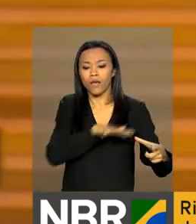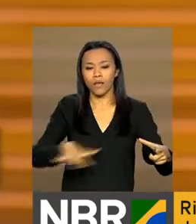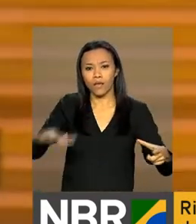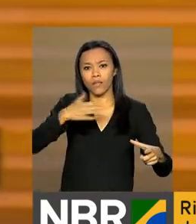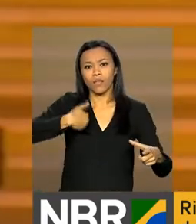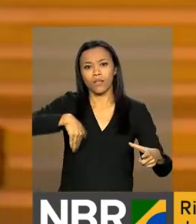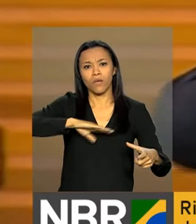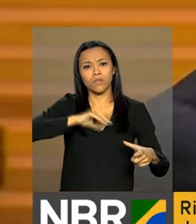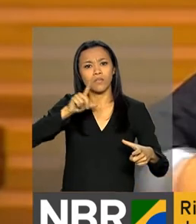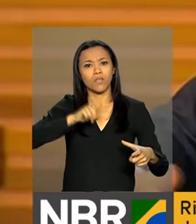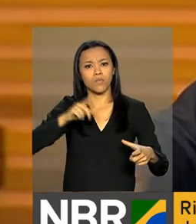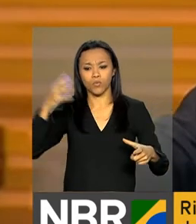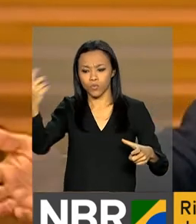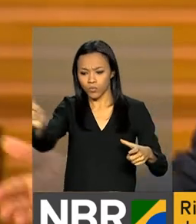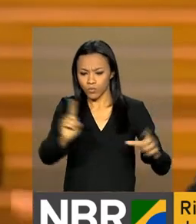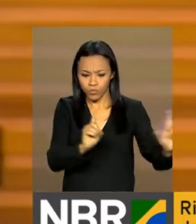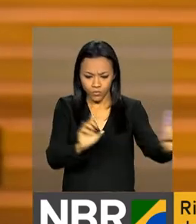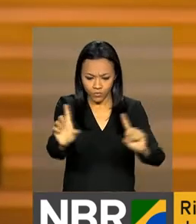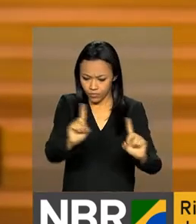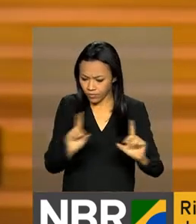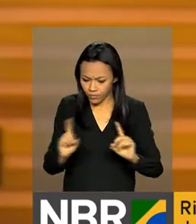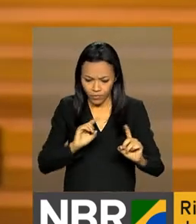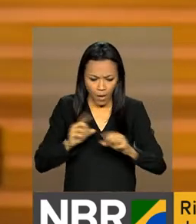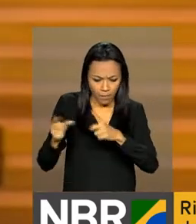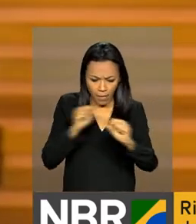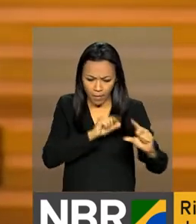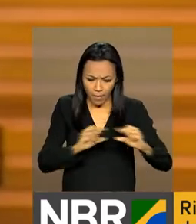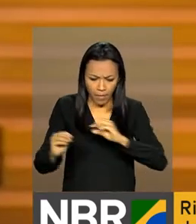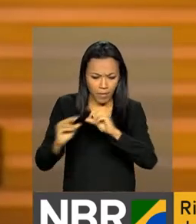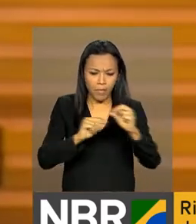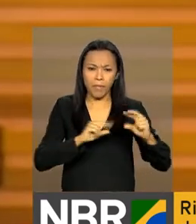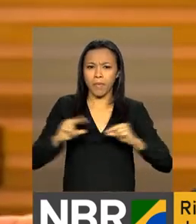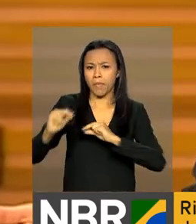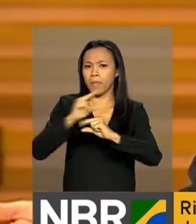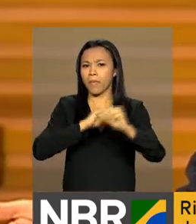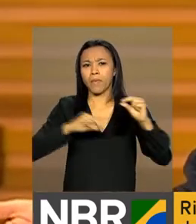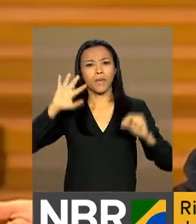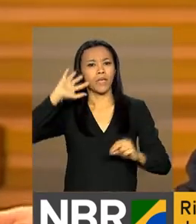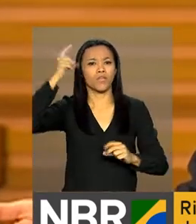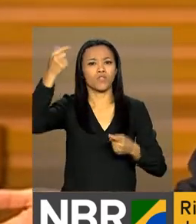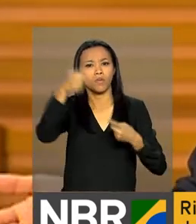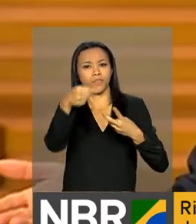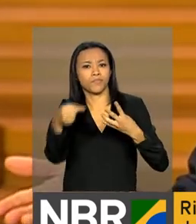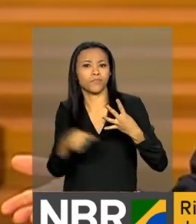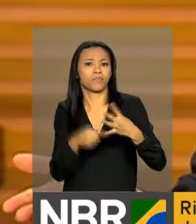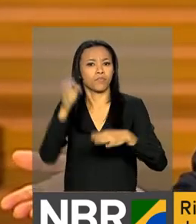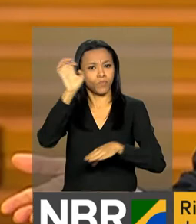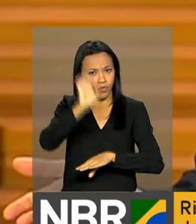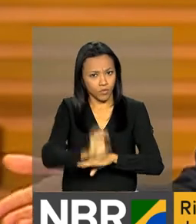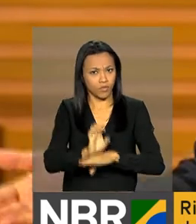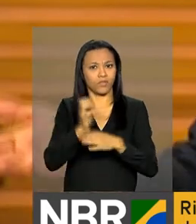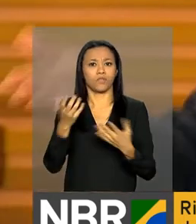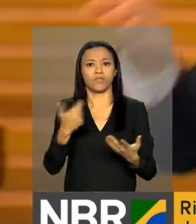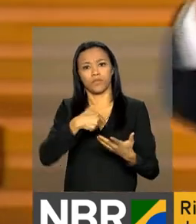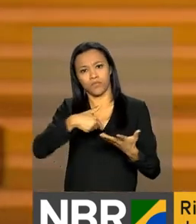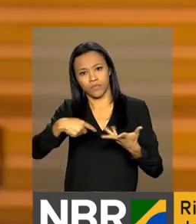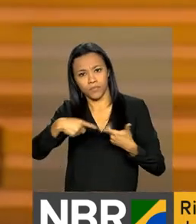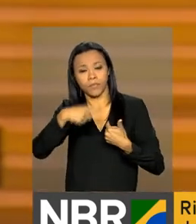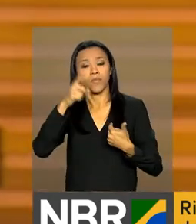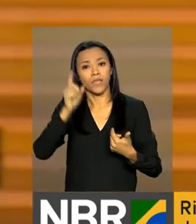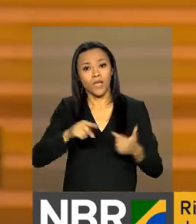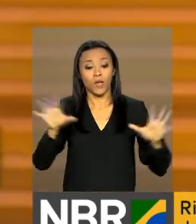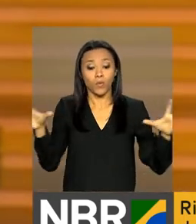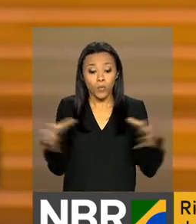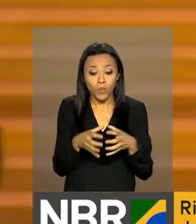tem capacidade de, em conjunto, encontrar soluções para o nosso Estado e para o nosso Brasil. E é esse centro que eu quero participar, o centro onde os